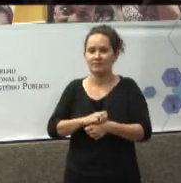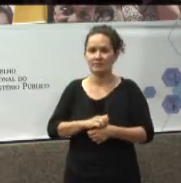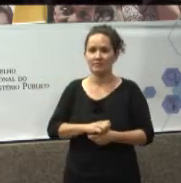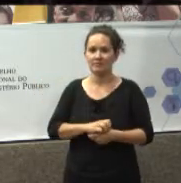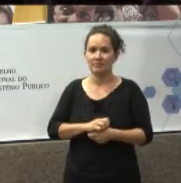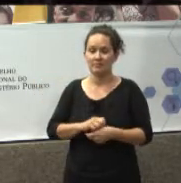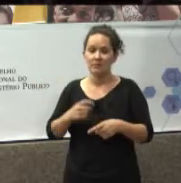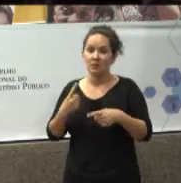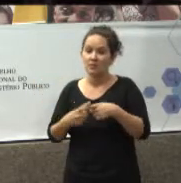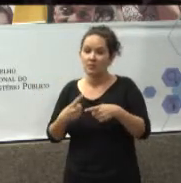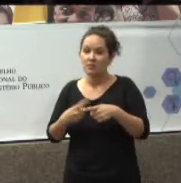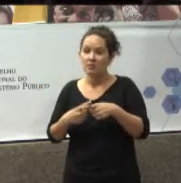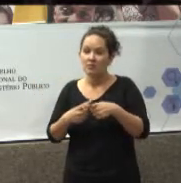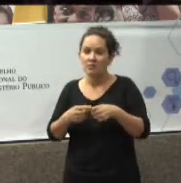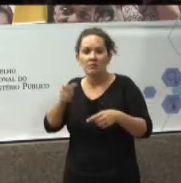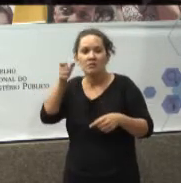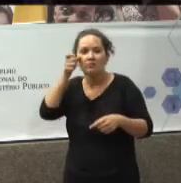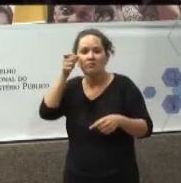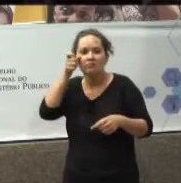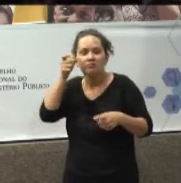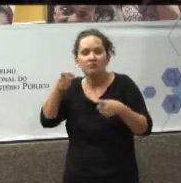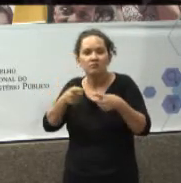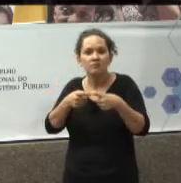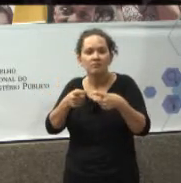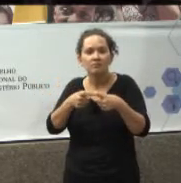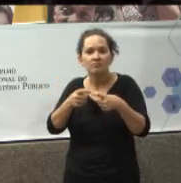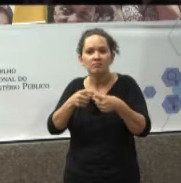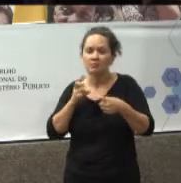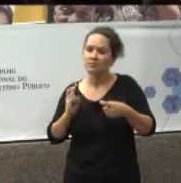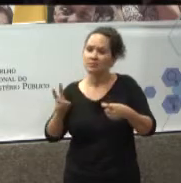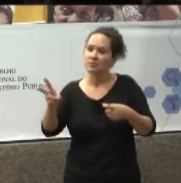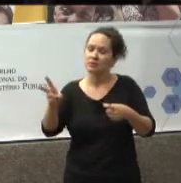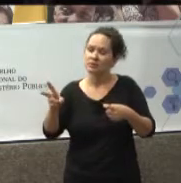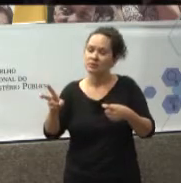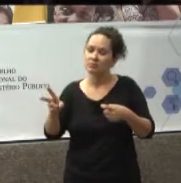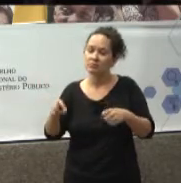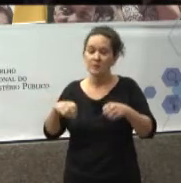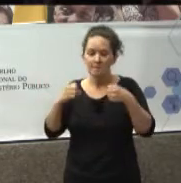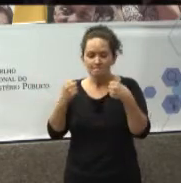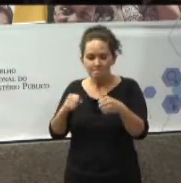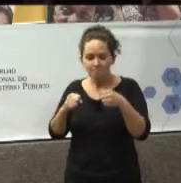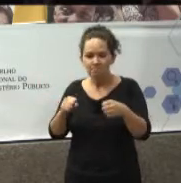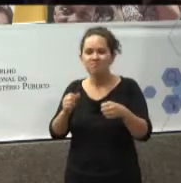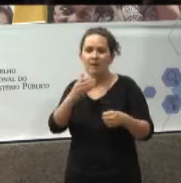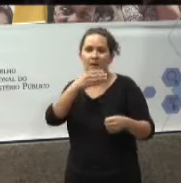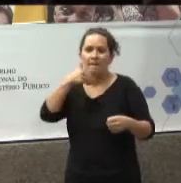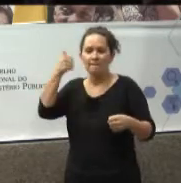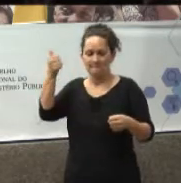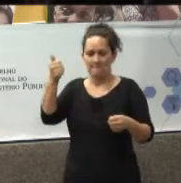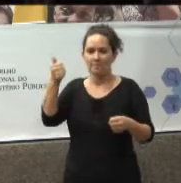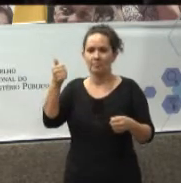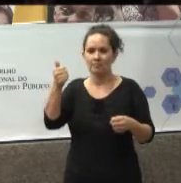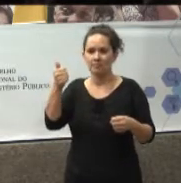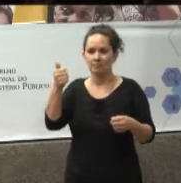porque o interesse do médico sempre deve ser a melhor é o melhor resultado